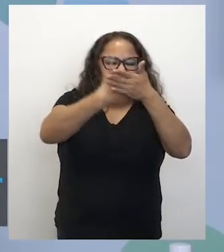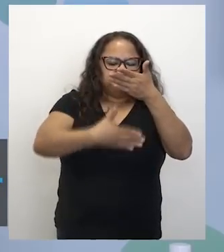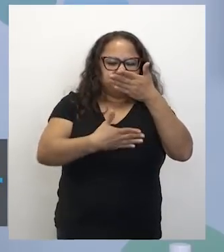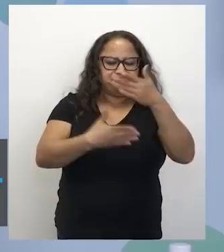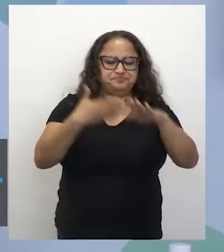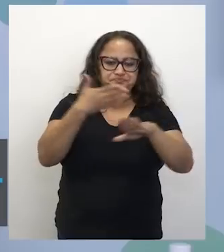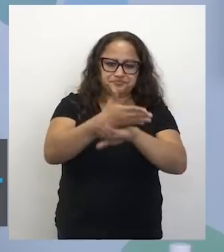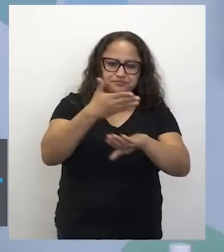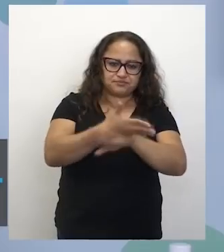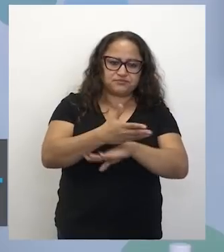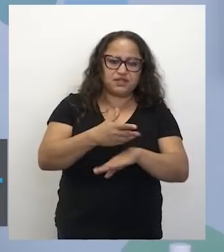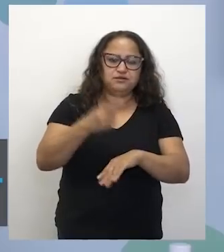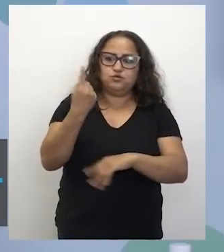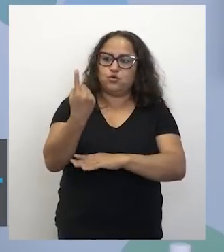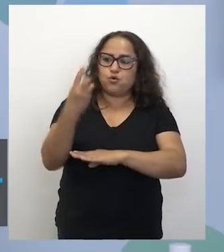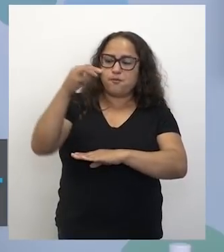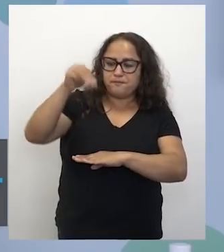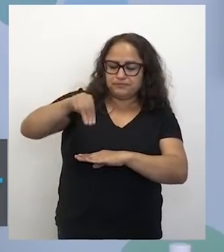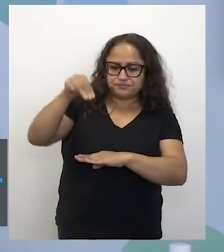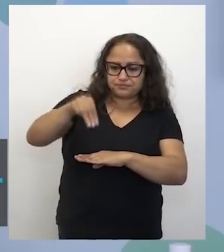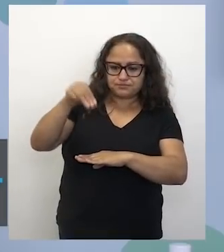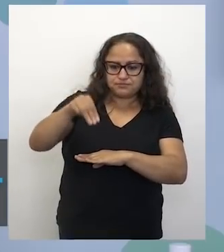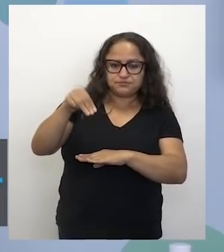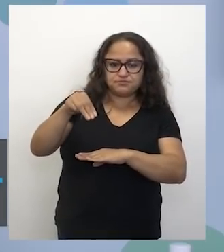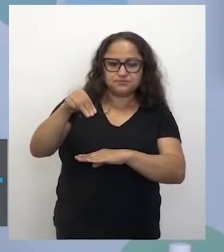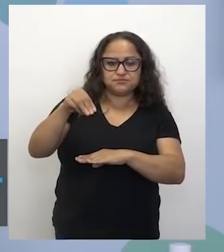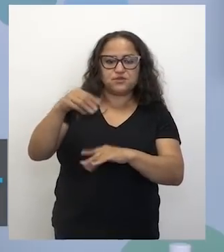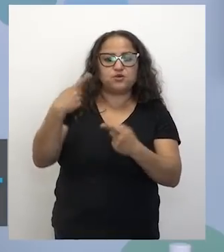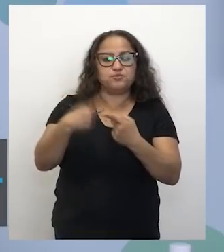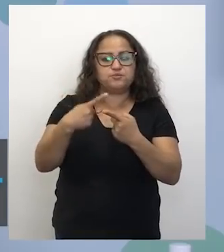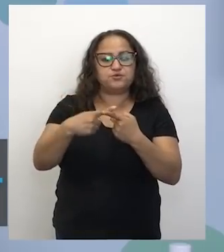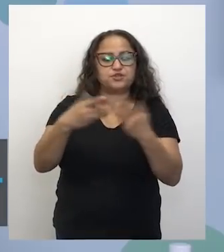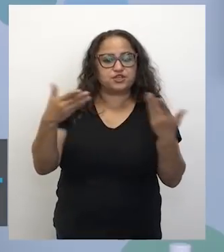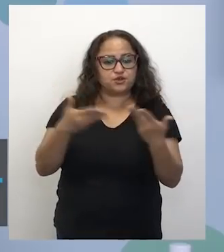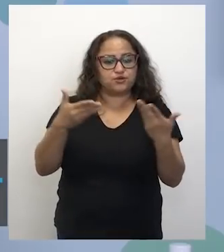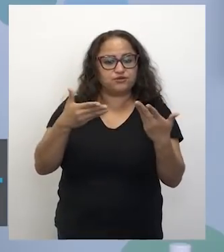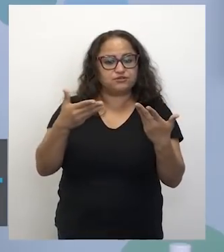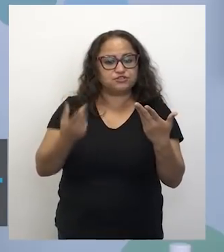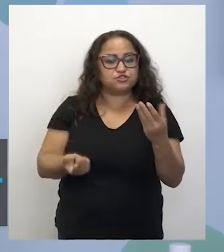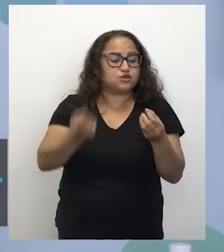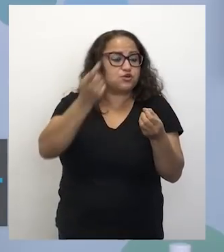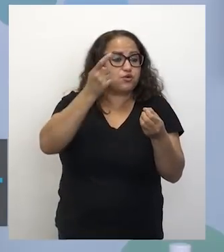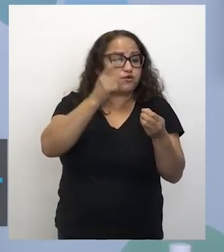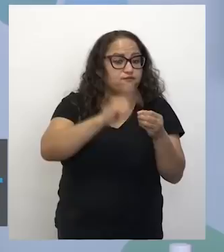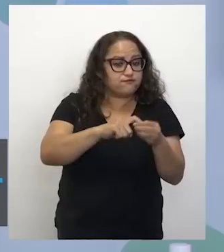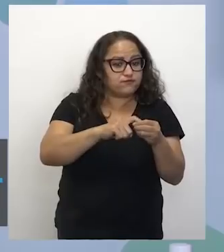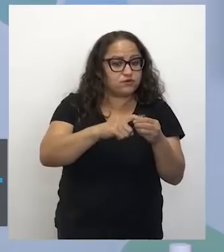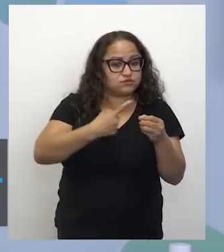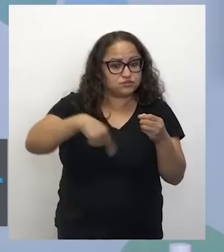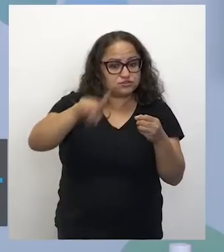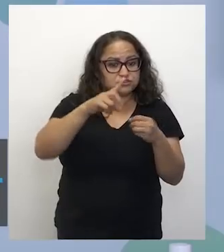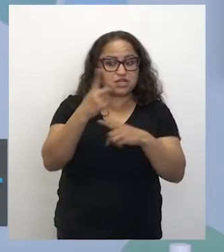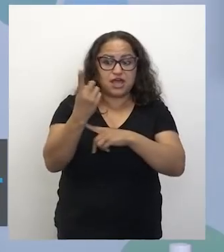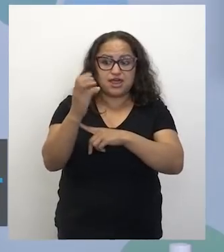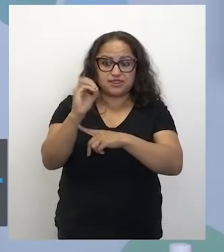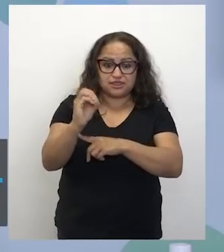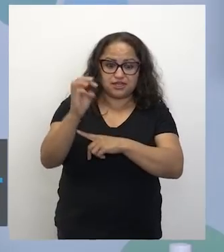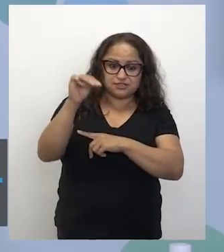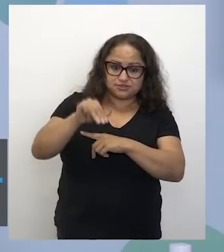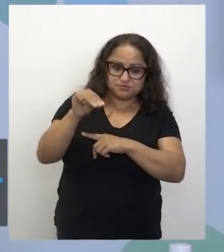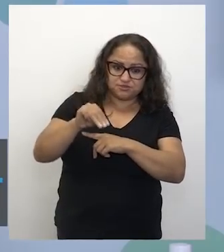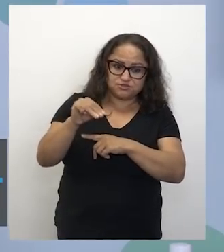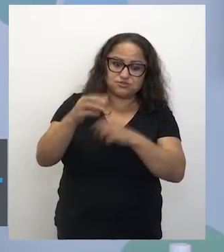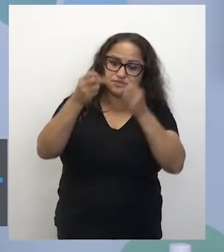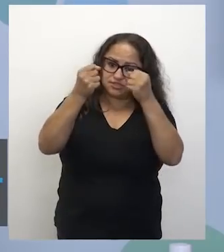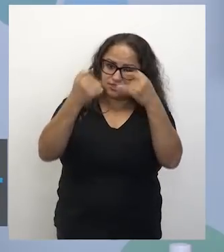Eu vou dar o tempo de 1 minutinho, até porque hoje, com a retomada, a gente praticamente gastou 10 minutos da nossa aula